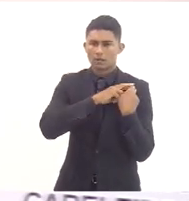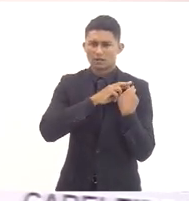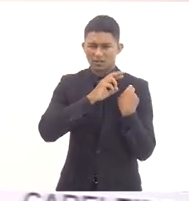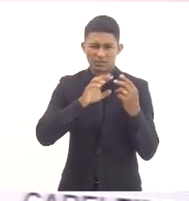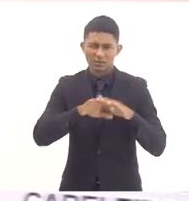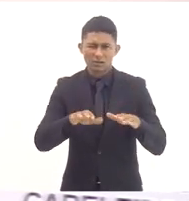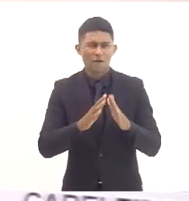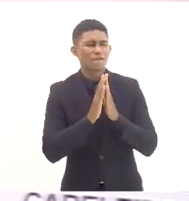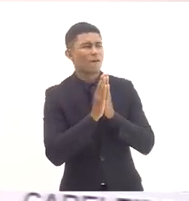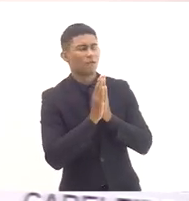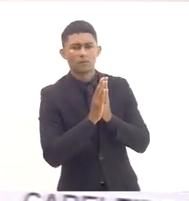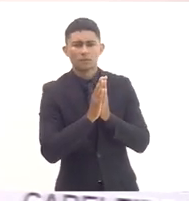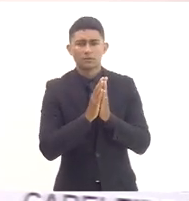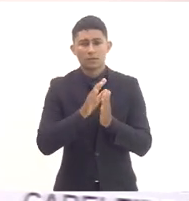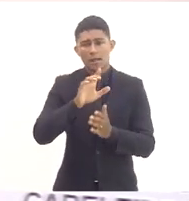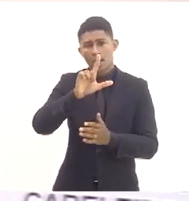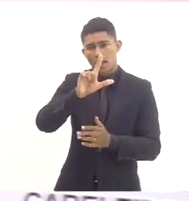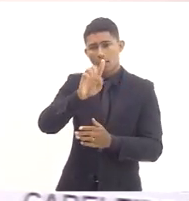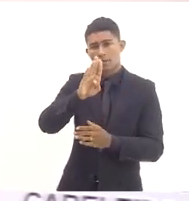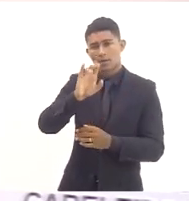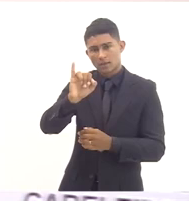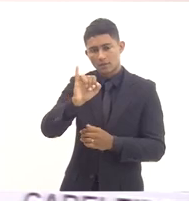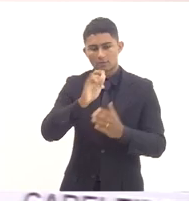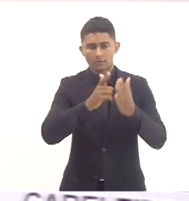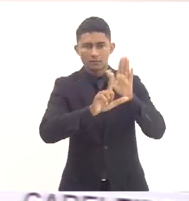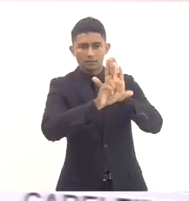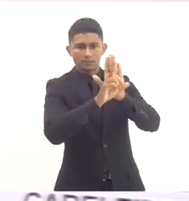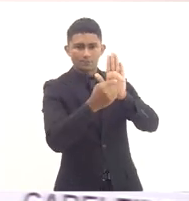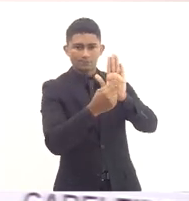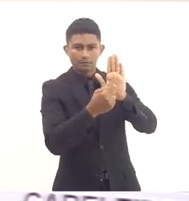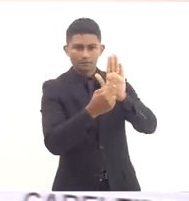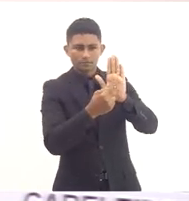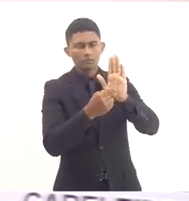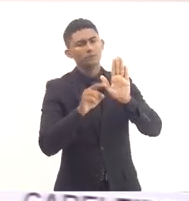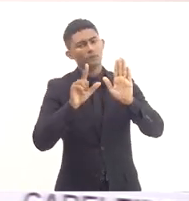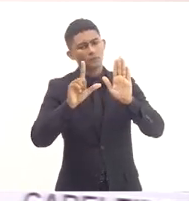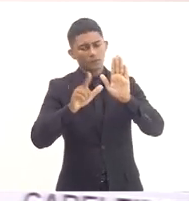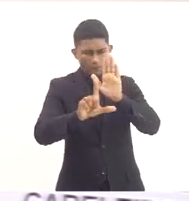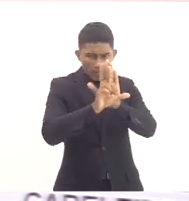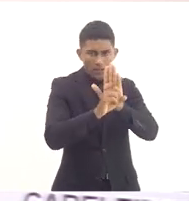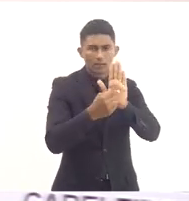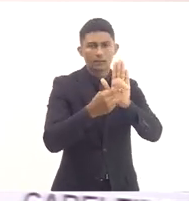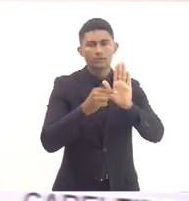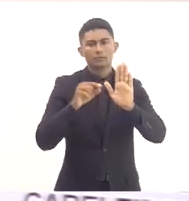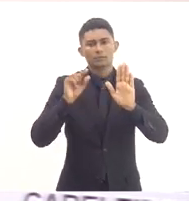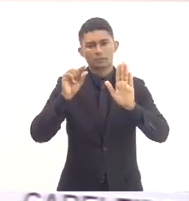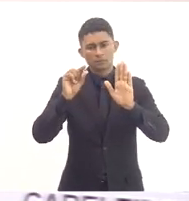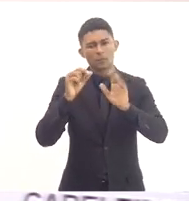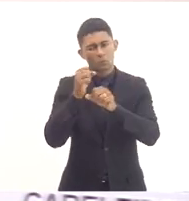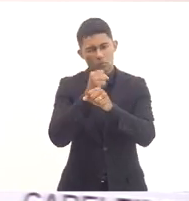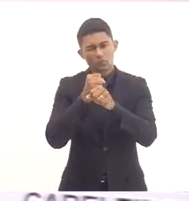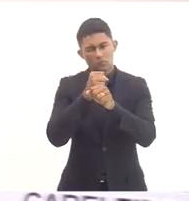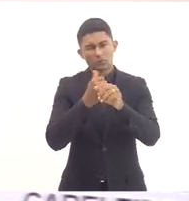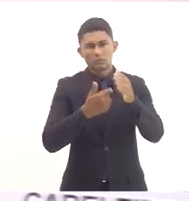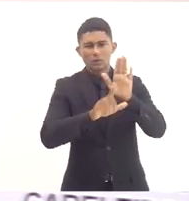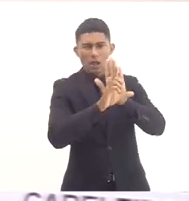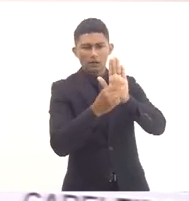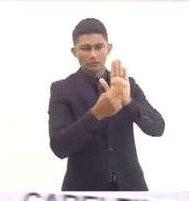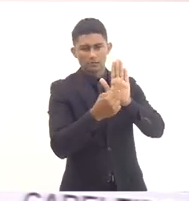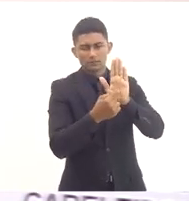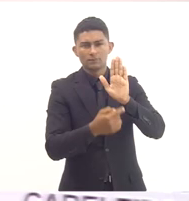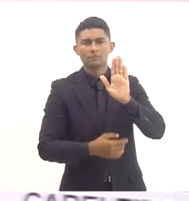E aí Bee ela é uma lei recente ela malhei muito recente